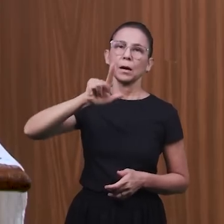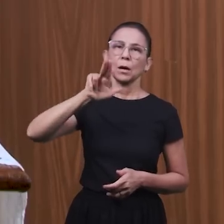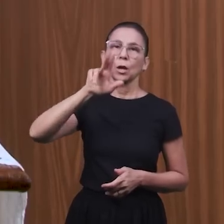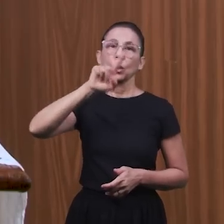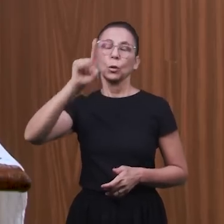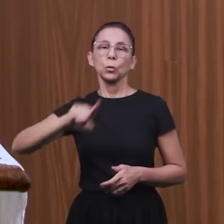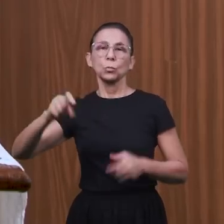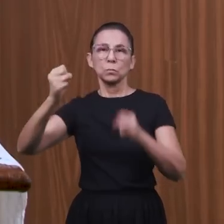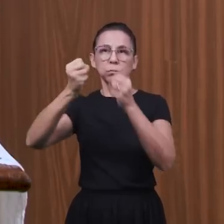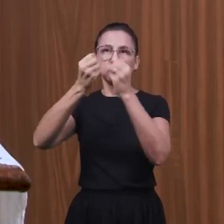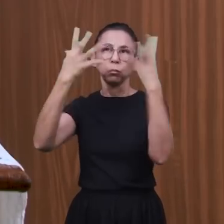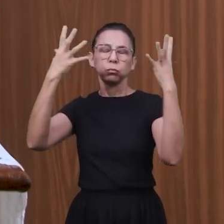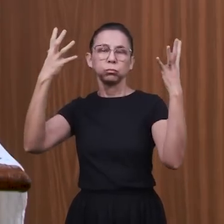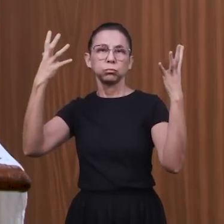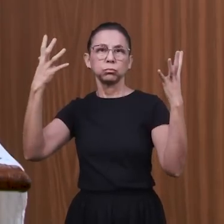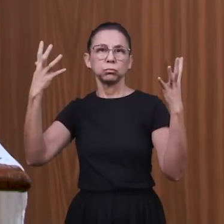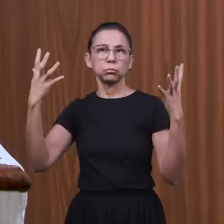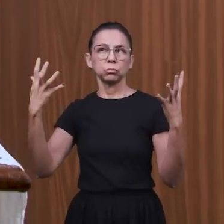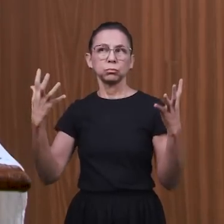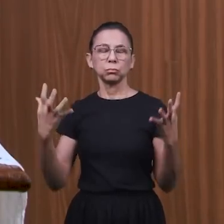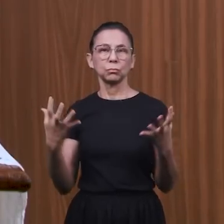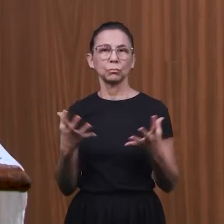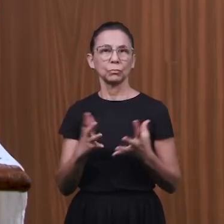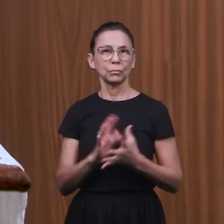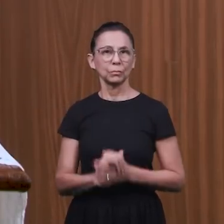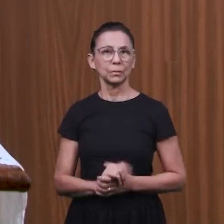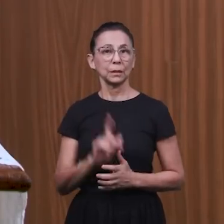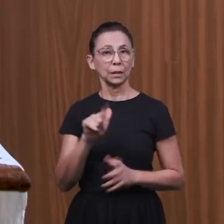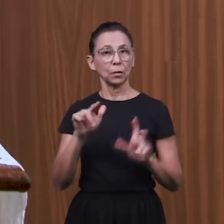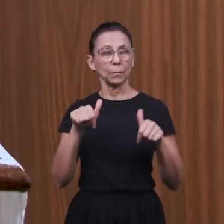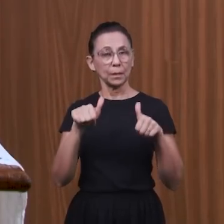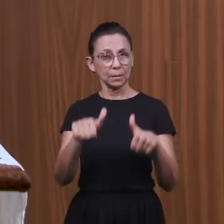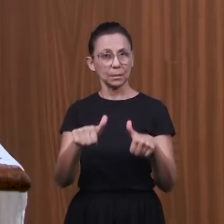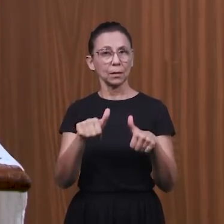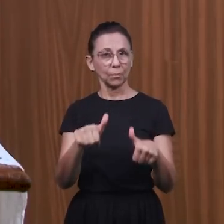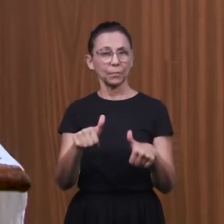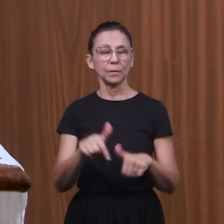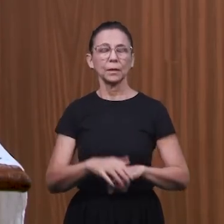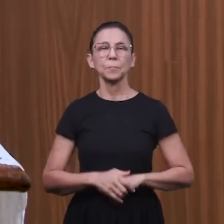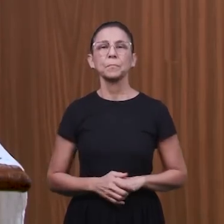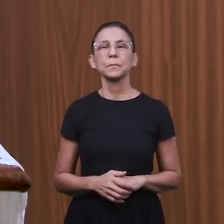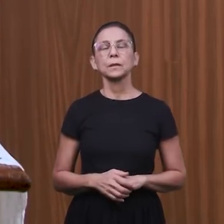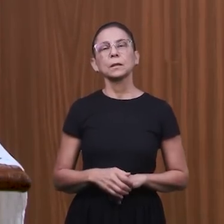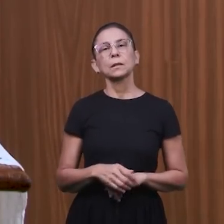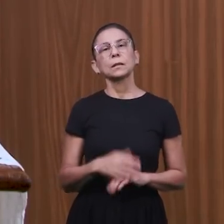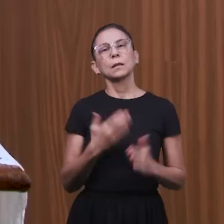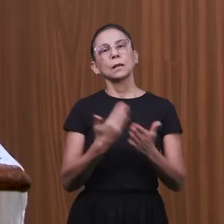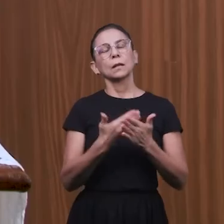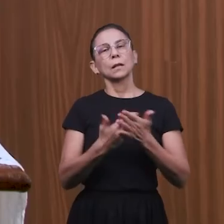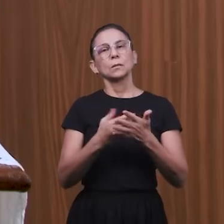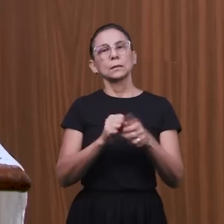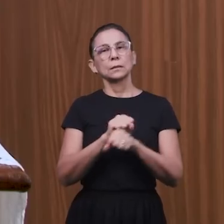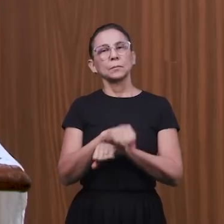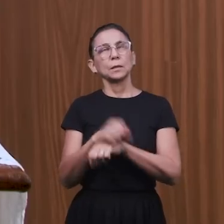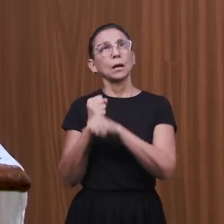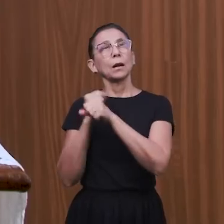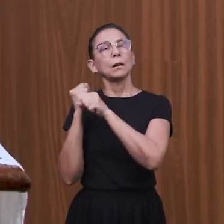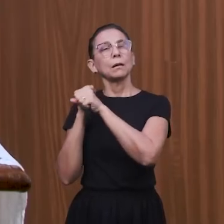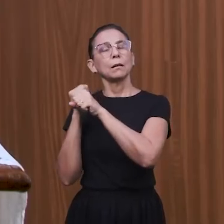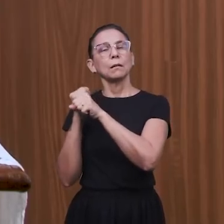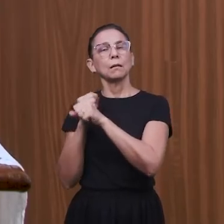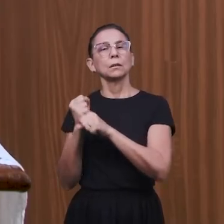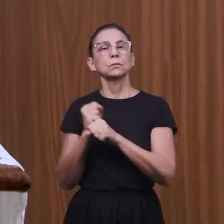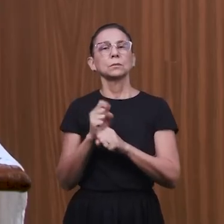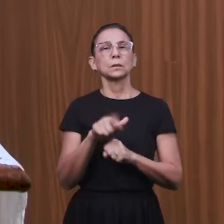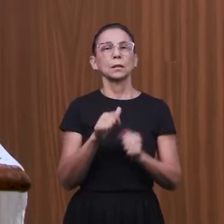ação imediata deste Verbo. Nós temos, numa das aulas de seminário que tivemos durante muitos anos, que é